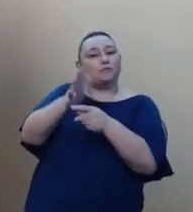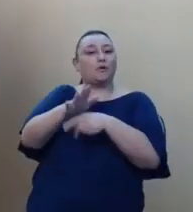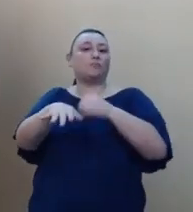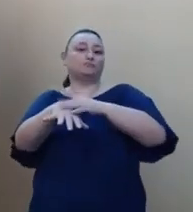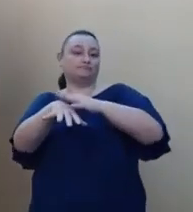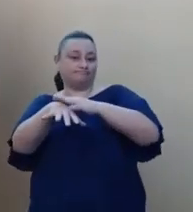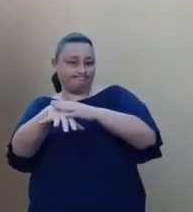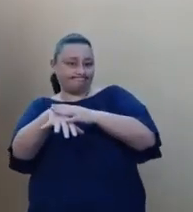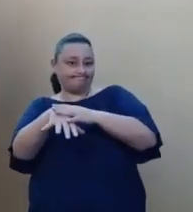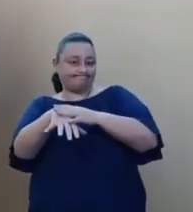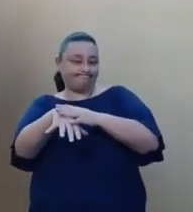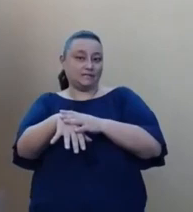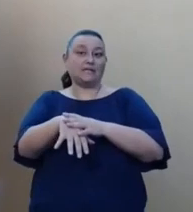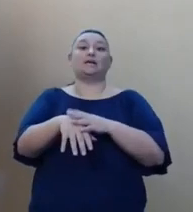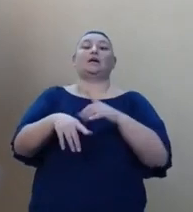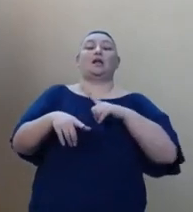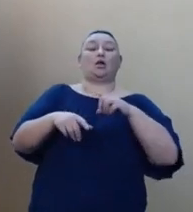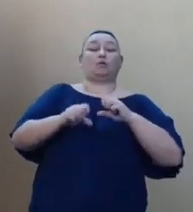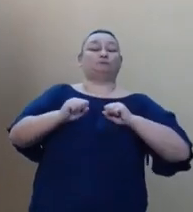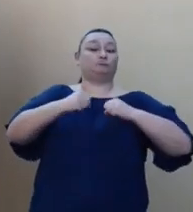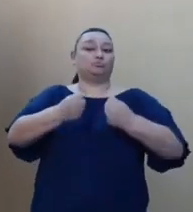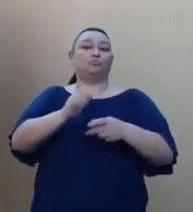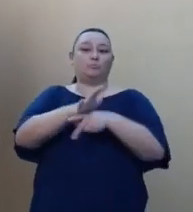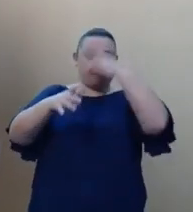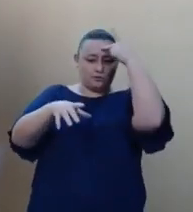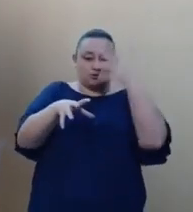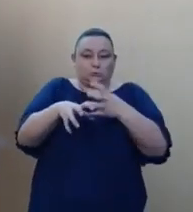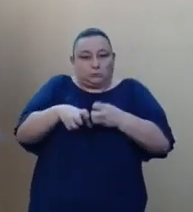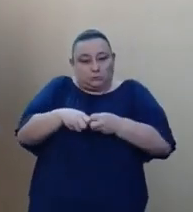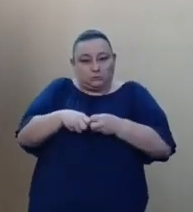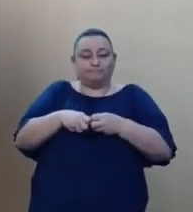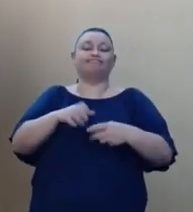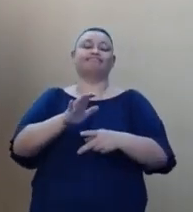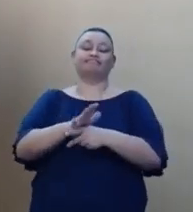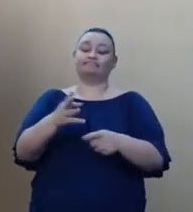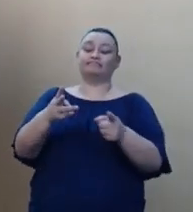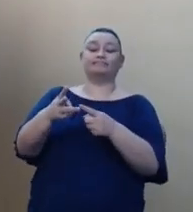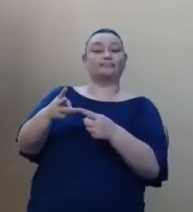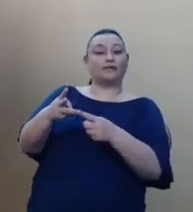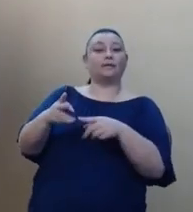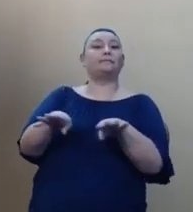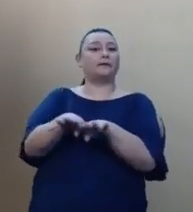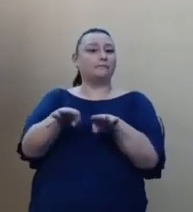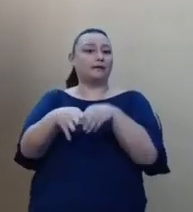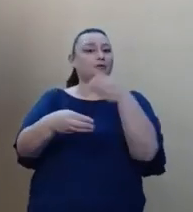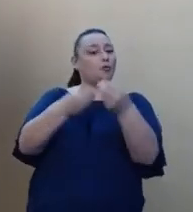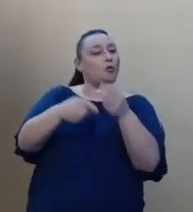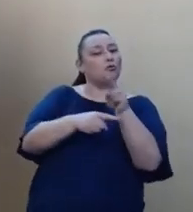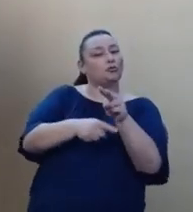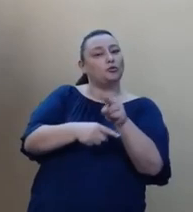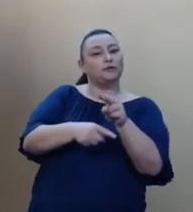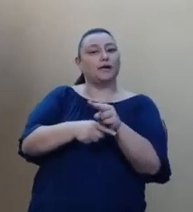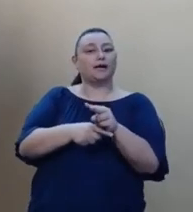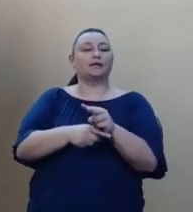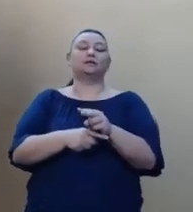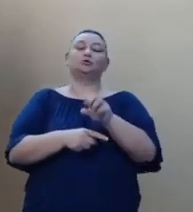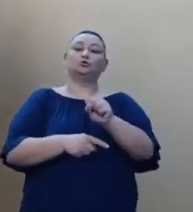espástica tropical, a síndrome da pessoa rígida, stiff person, e o diagnóstico da